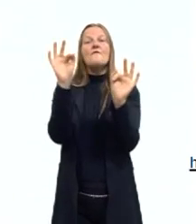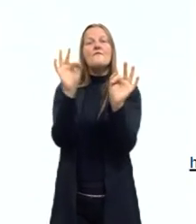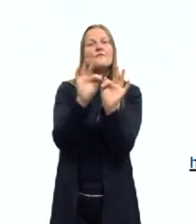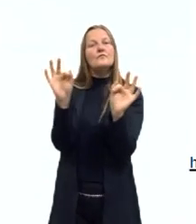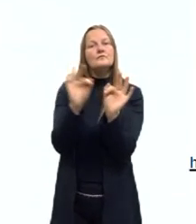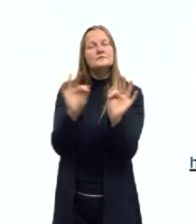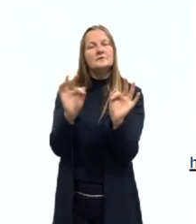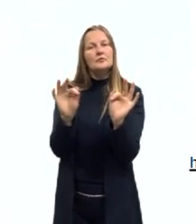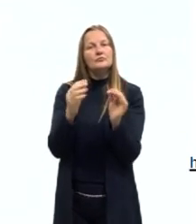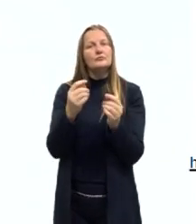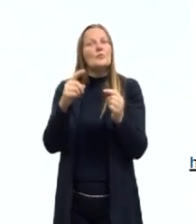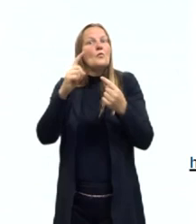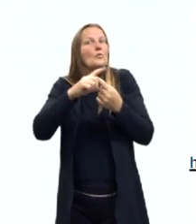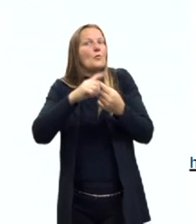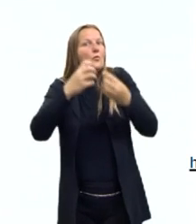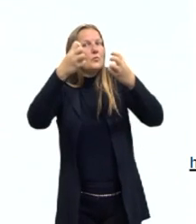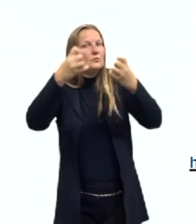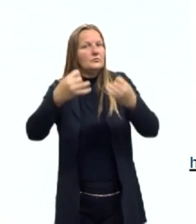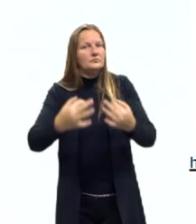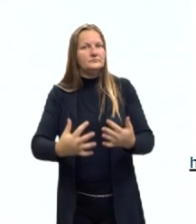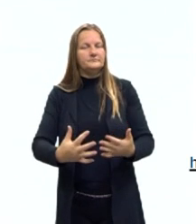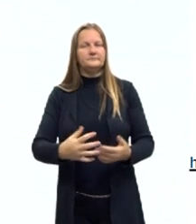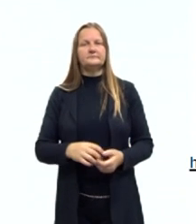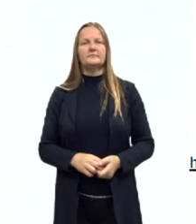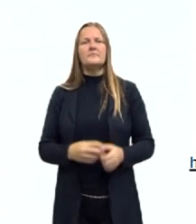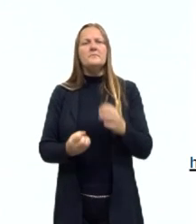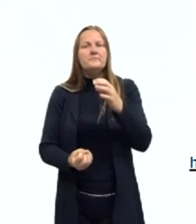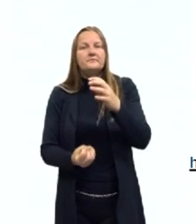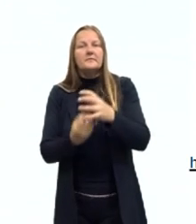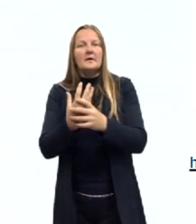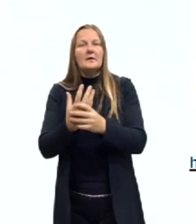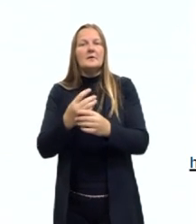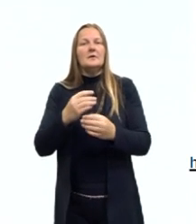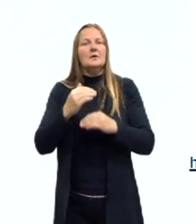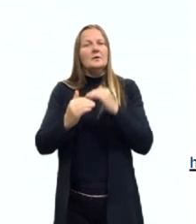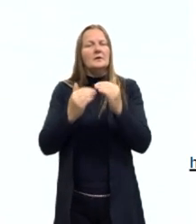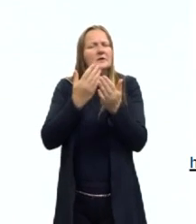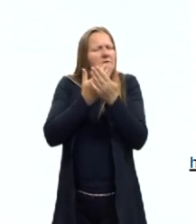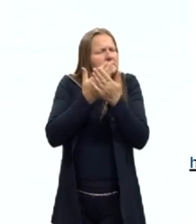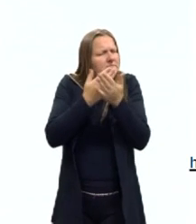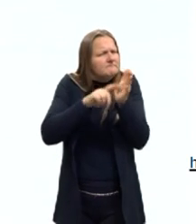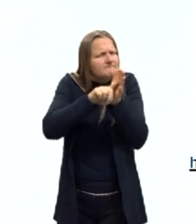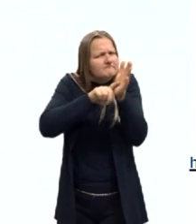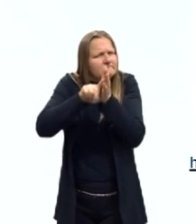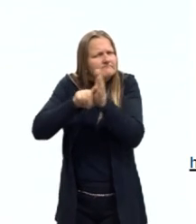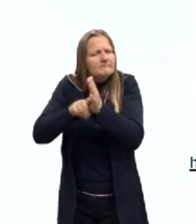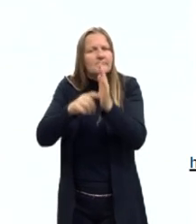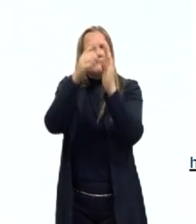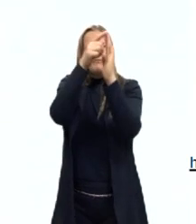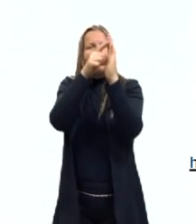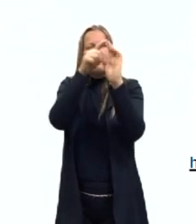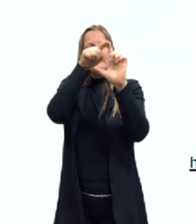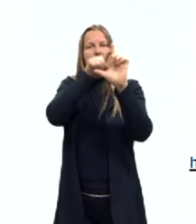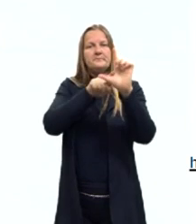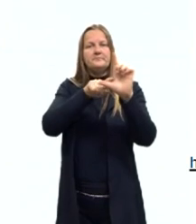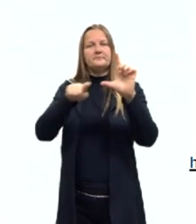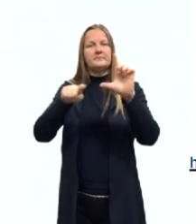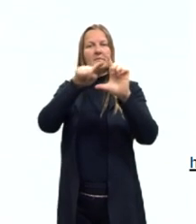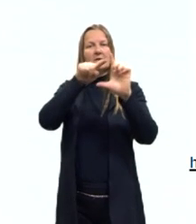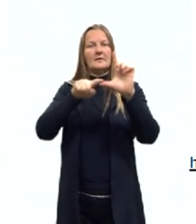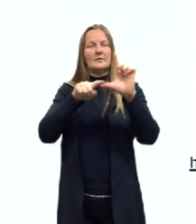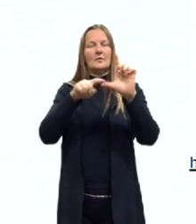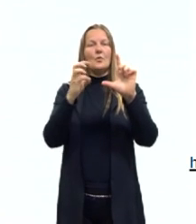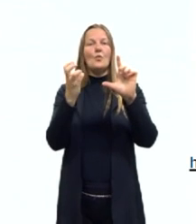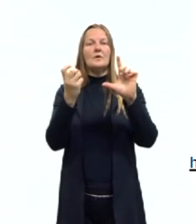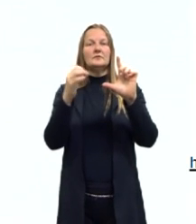funções trigonométricas ela surgem a partir do estudo dos ângulos que são medidos em graus